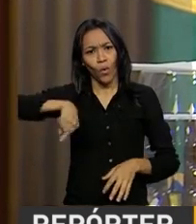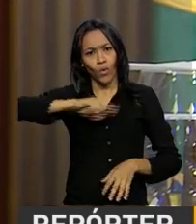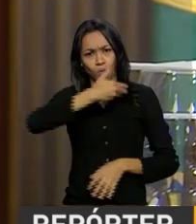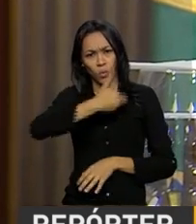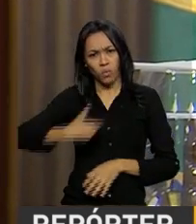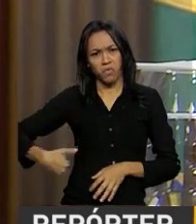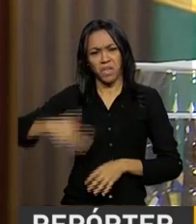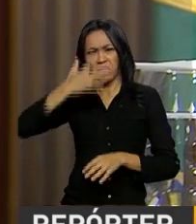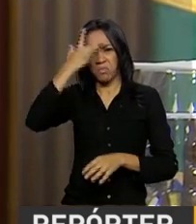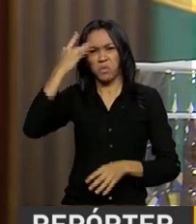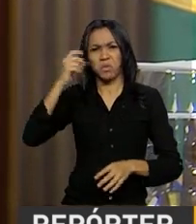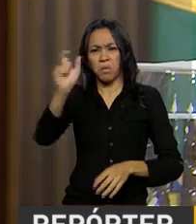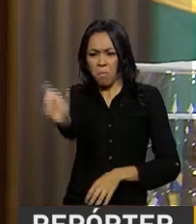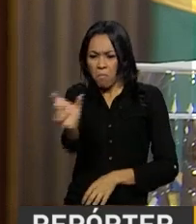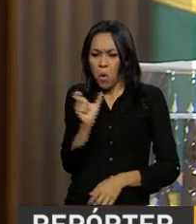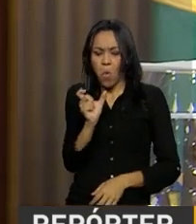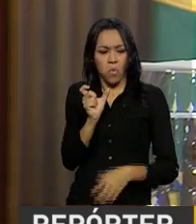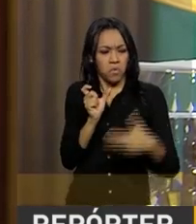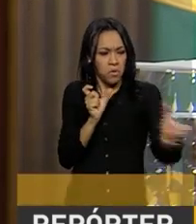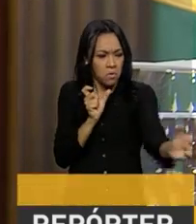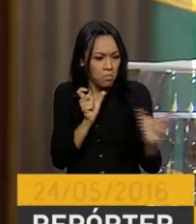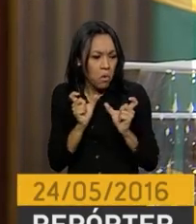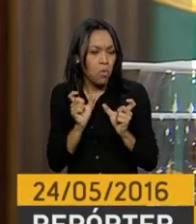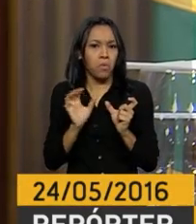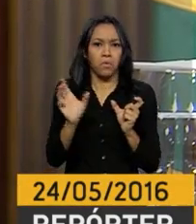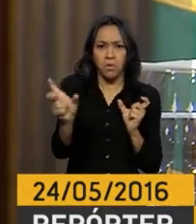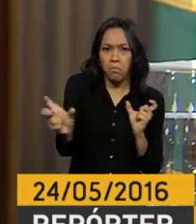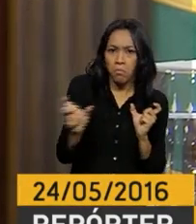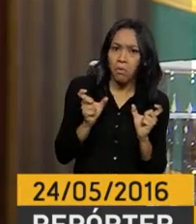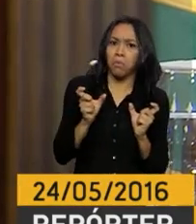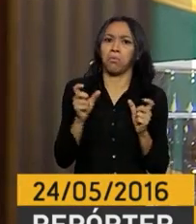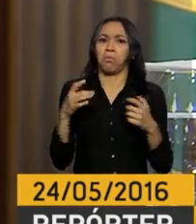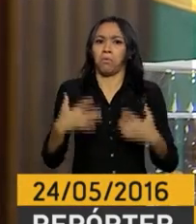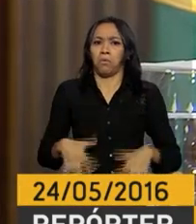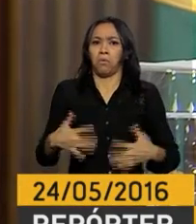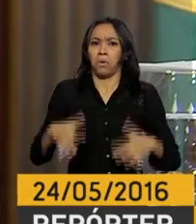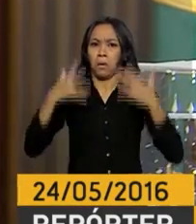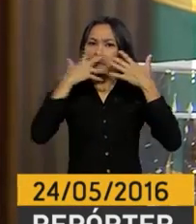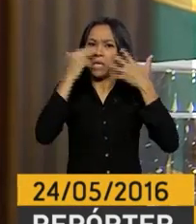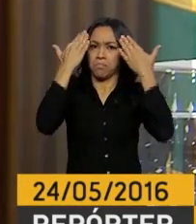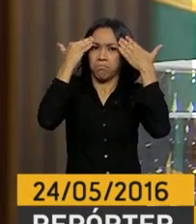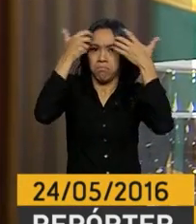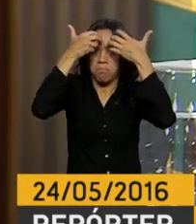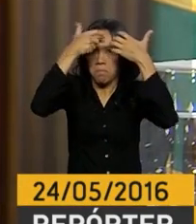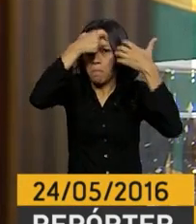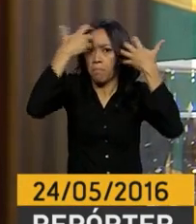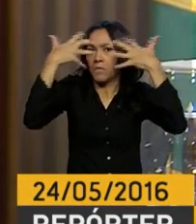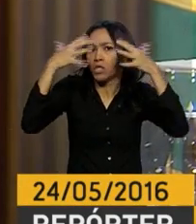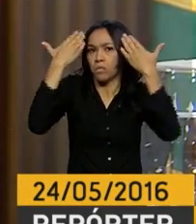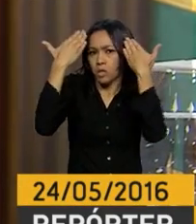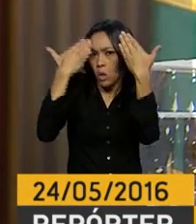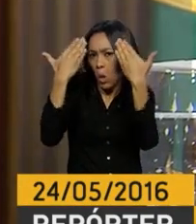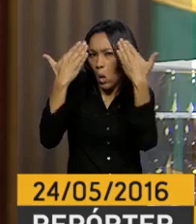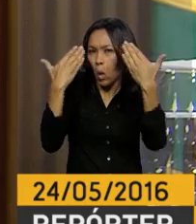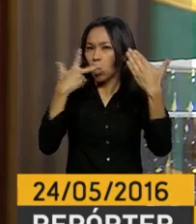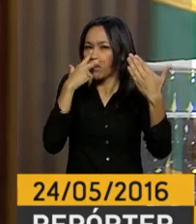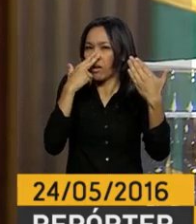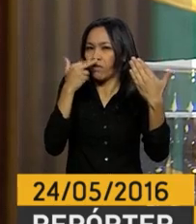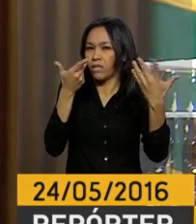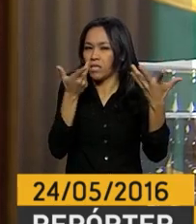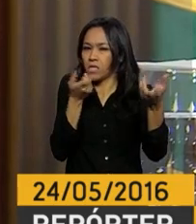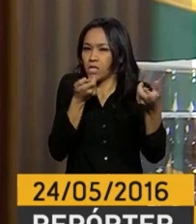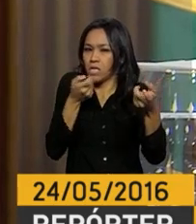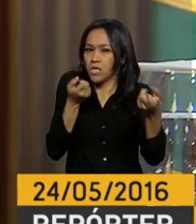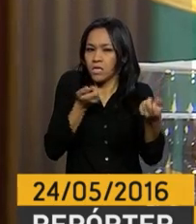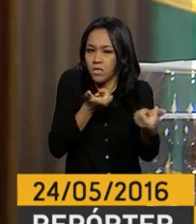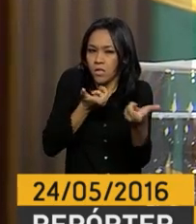de agressões. Eu sei como funciona isso, uma agressão psicológica, para ver se amedronta o governo, etc. Nós não